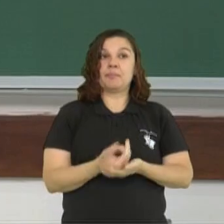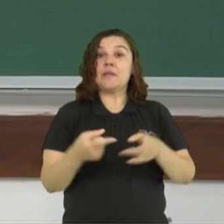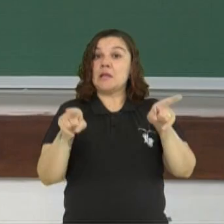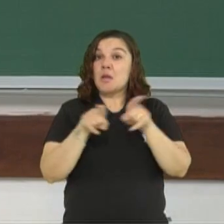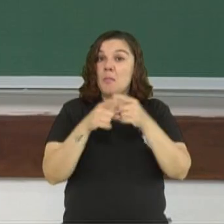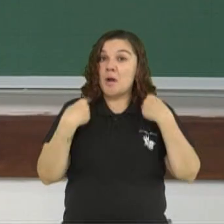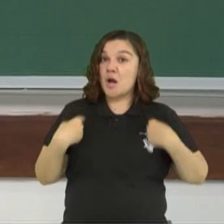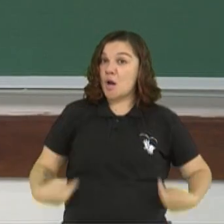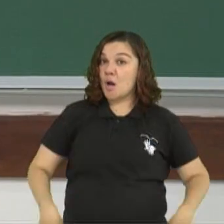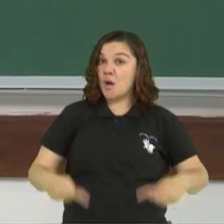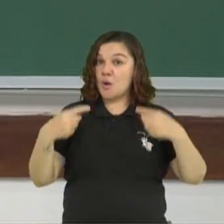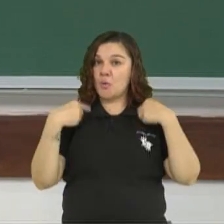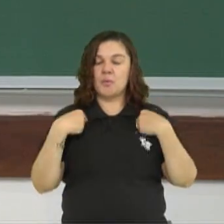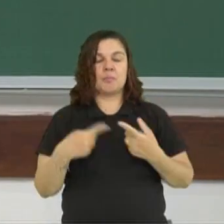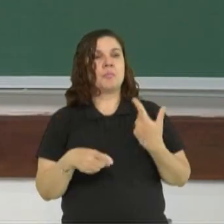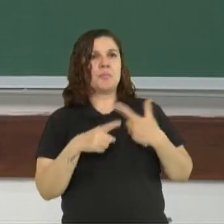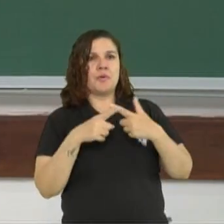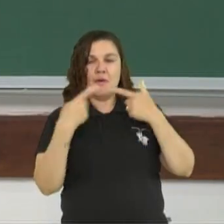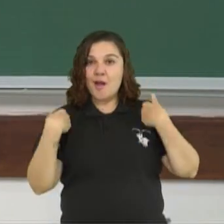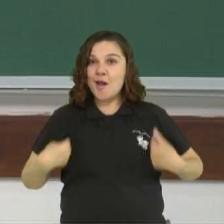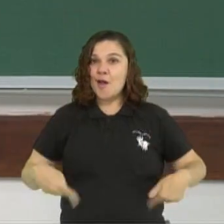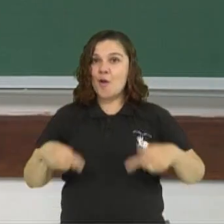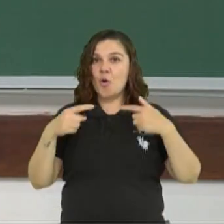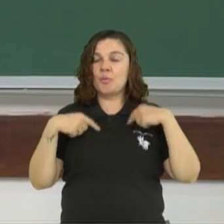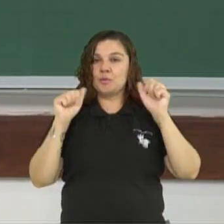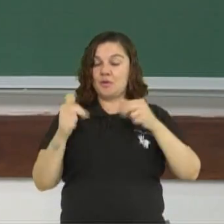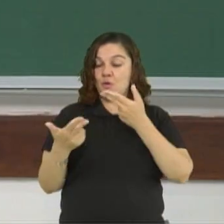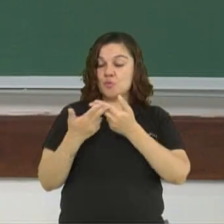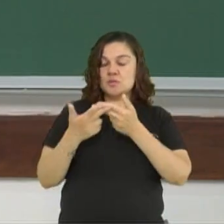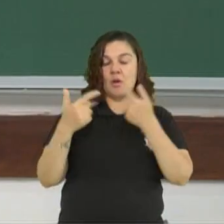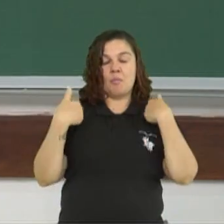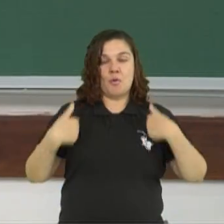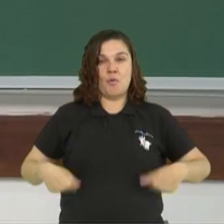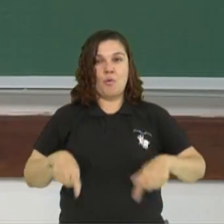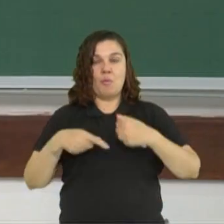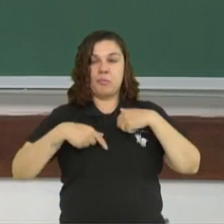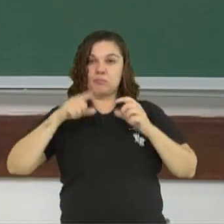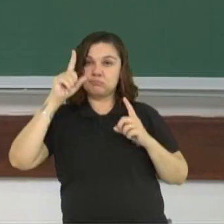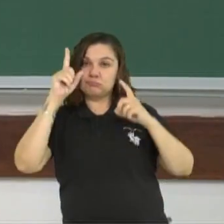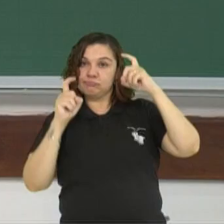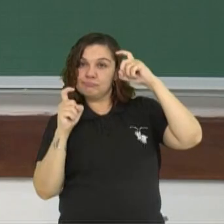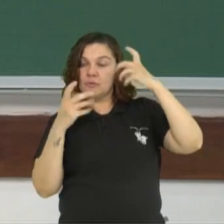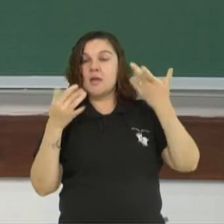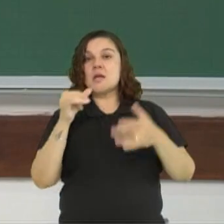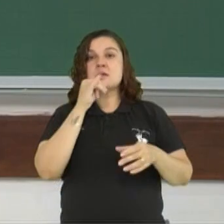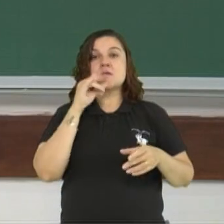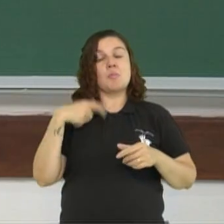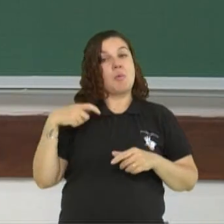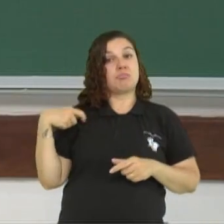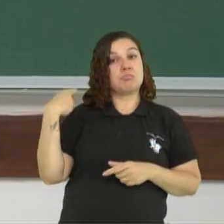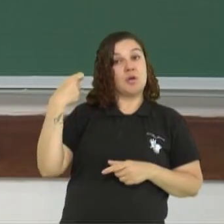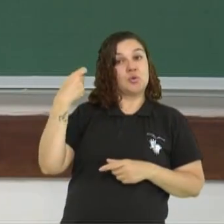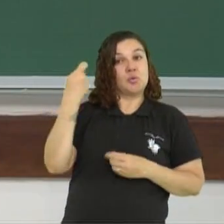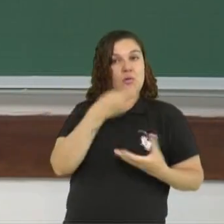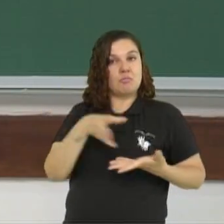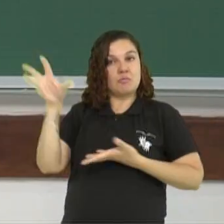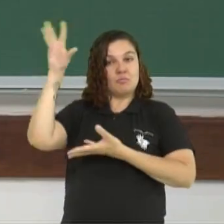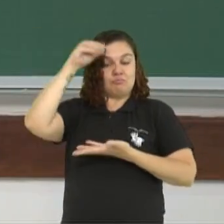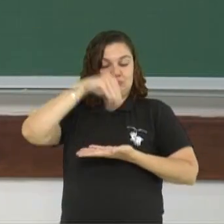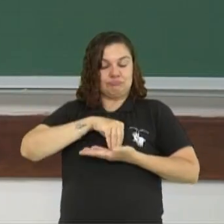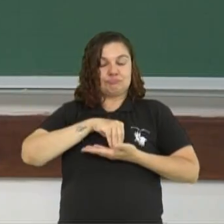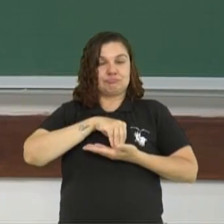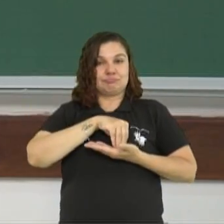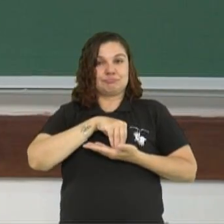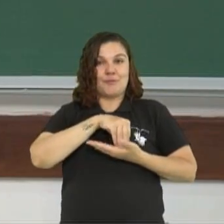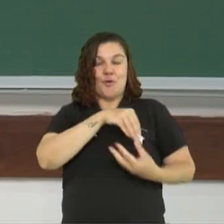corpo. Por que corpo? Corpo é que eu posso usar o meu corpo como meio de expressão. Se eu sou um ator, eu pego um personagem, pego um texto, eu